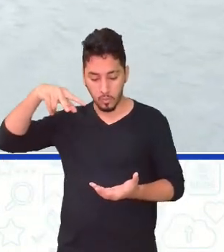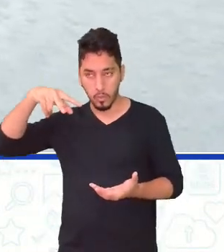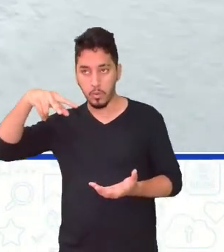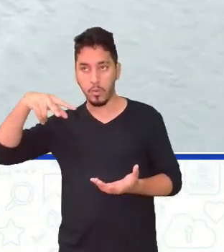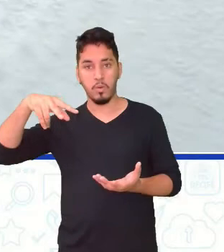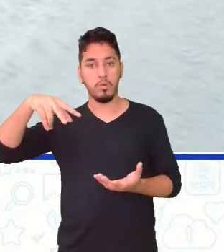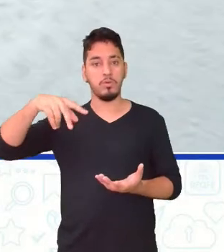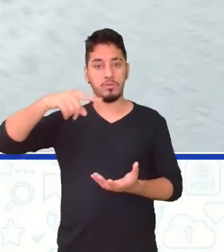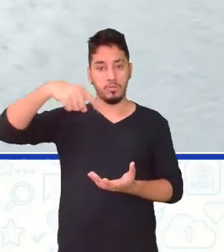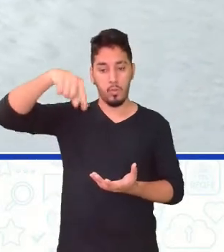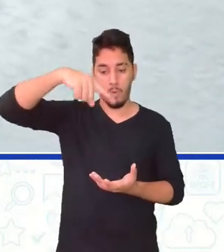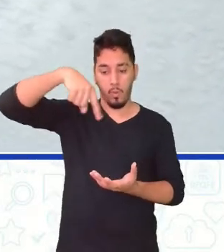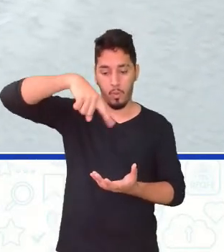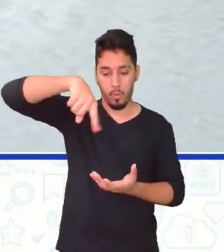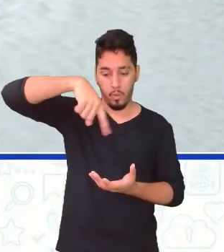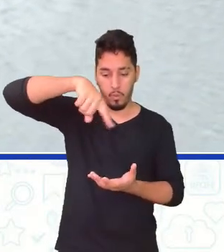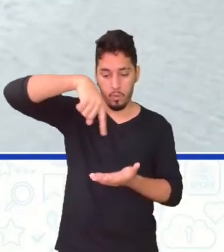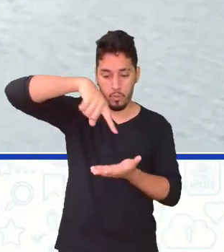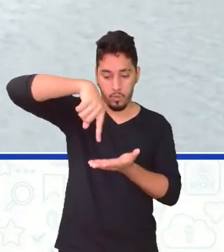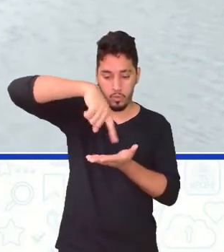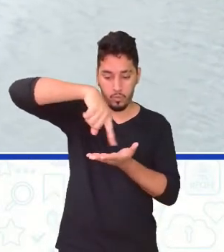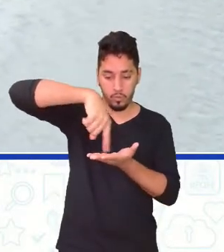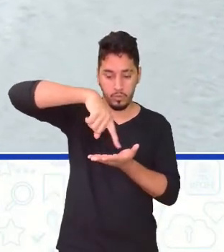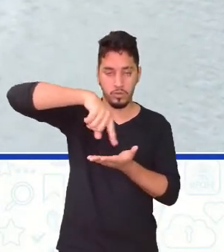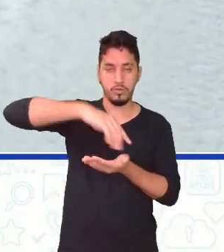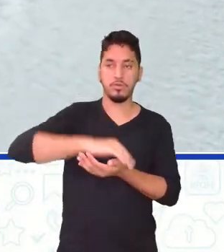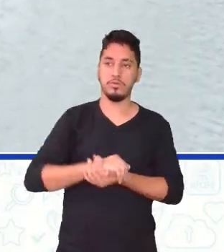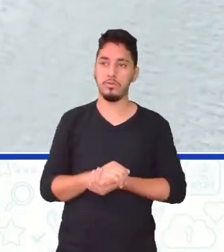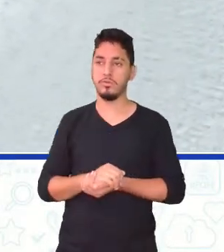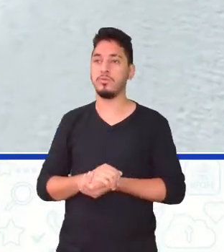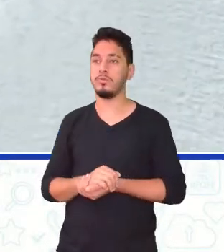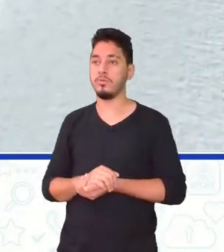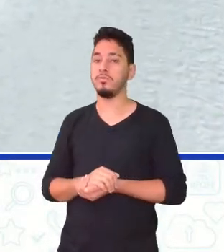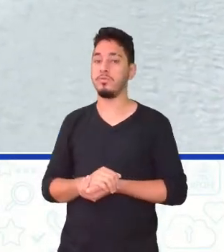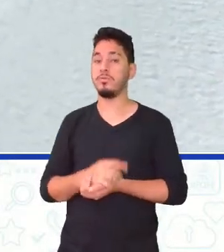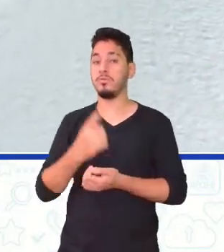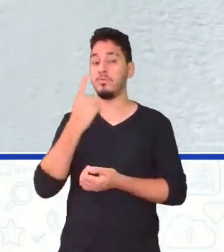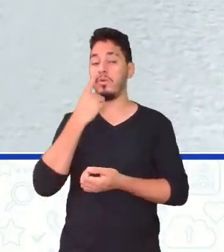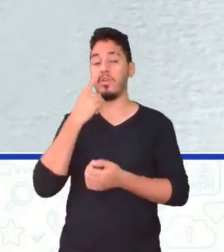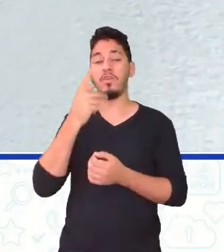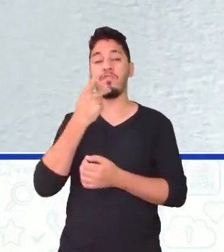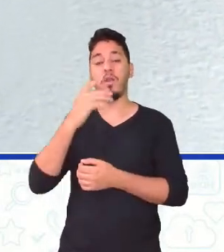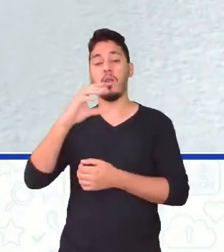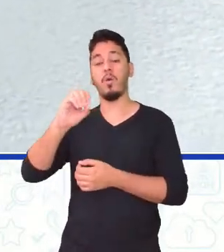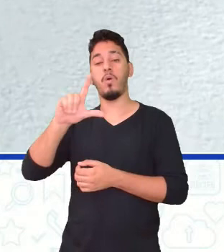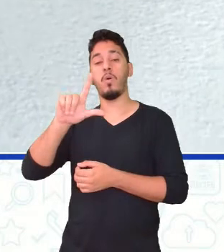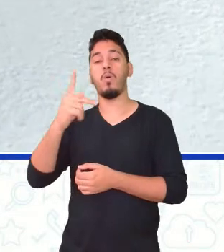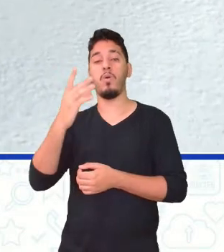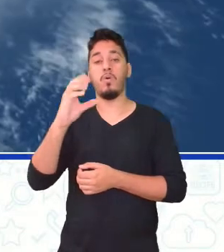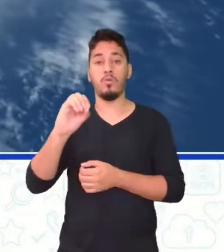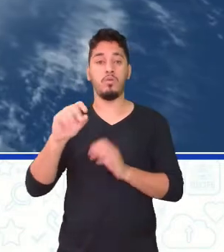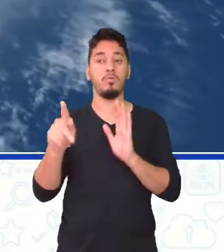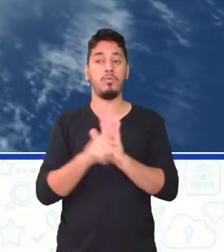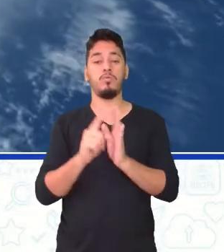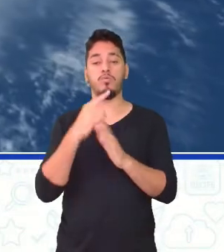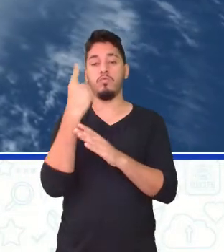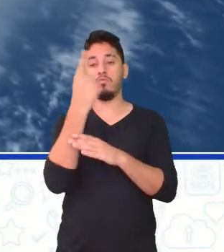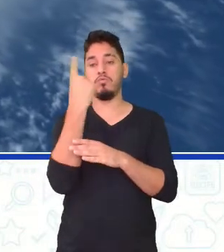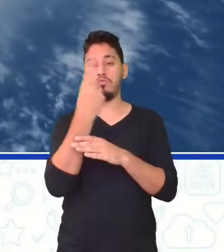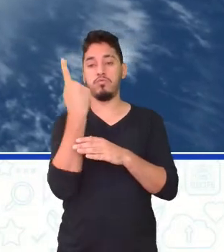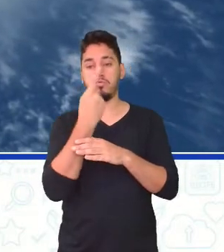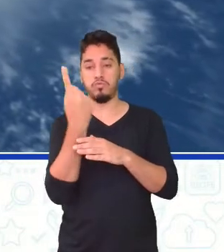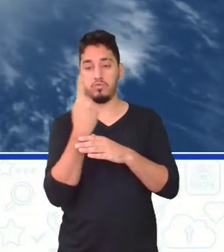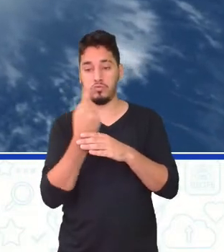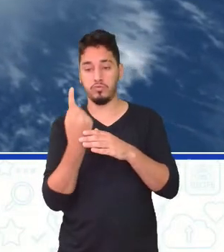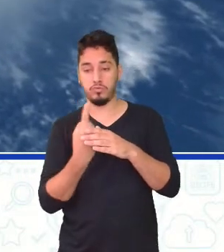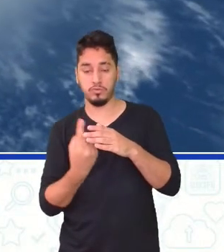fenômeno? Então, é essa questão aí, né? A gente tá vendo, olha o olho do furacão, né? A gente fala, olha o olho ali, ó, de onde